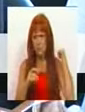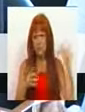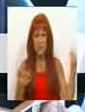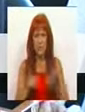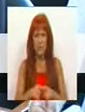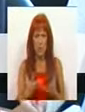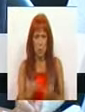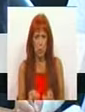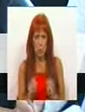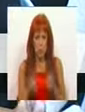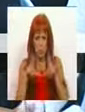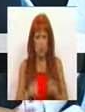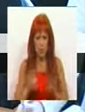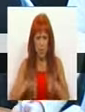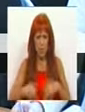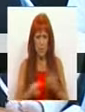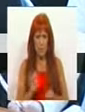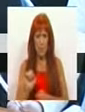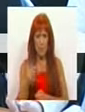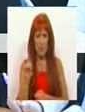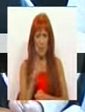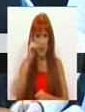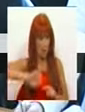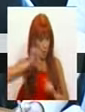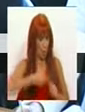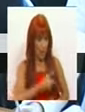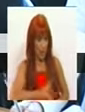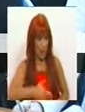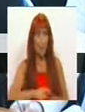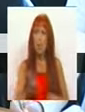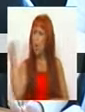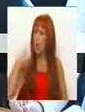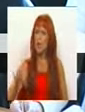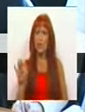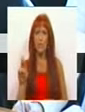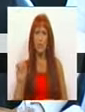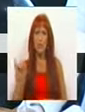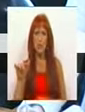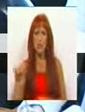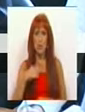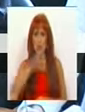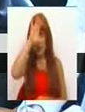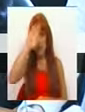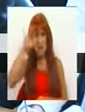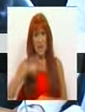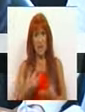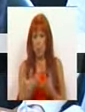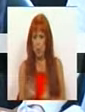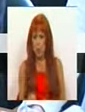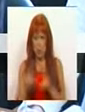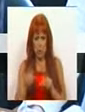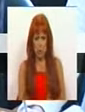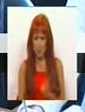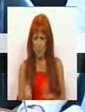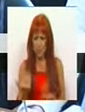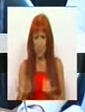portanto, as dragagens poderiam estar concluídas no primeiro semestre deste ano. Ontem estive na Fuzeta, como o Sr. Ministro penso que saberá, a dragagem não